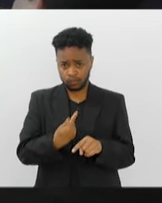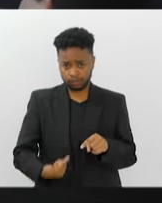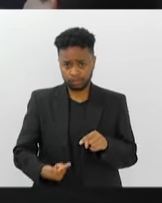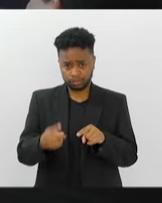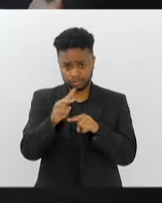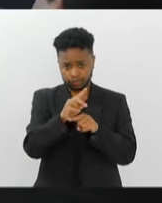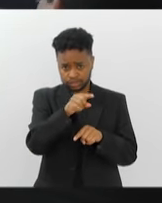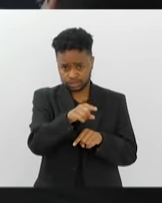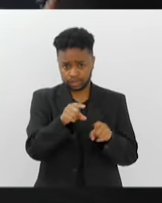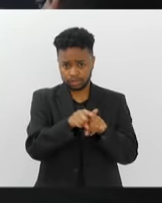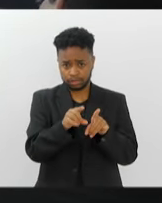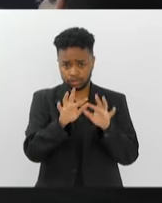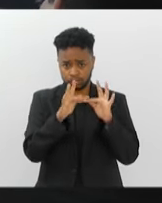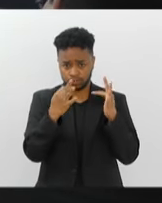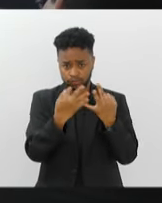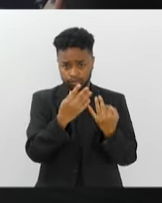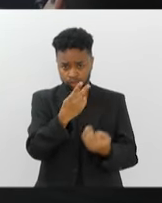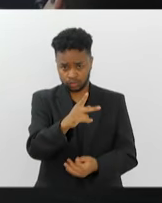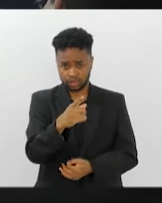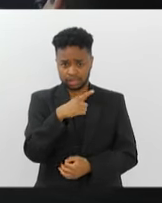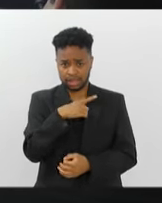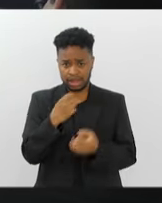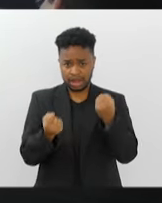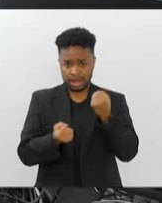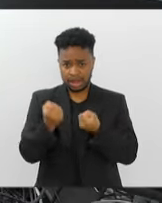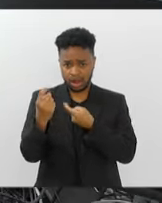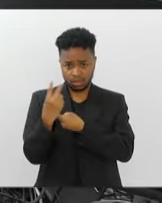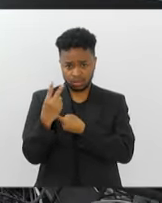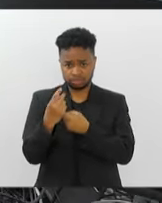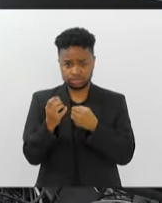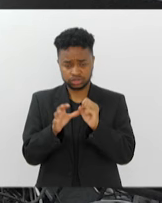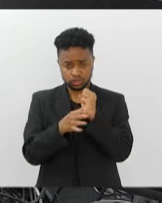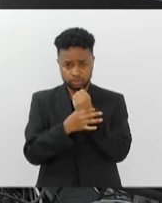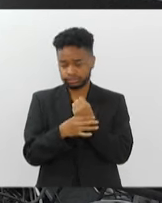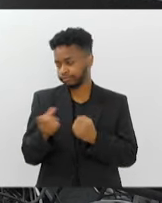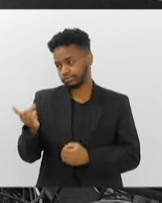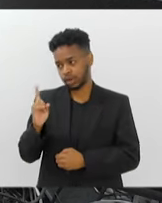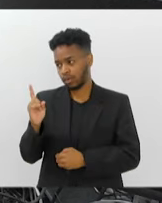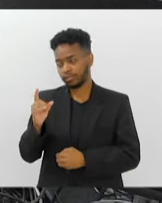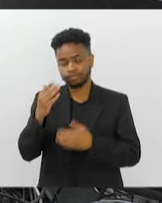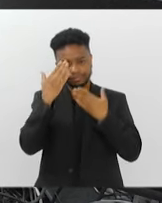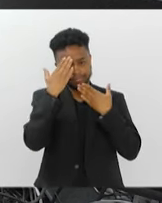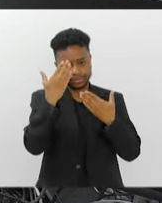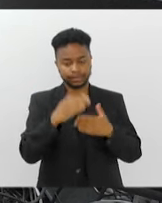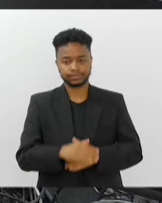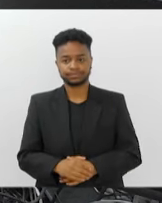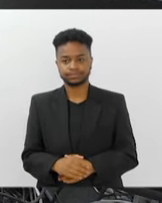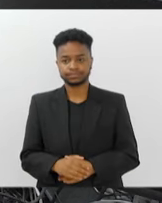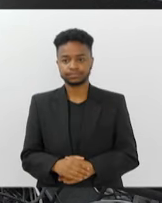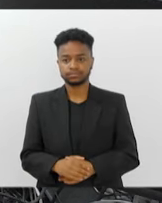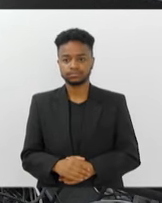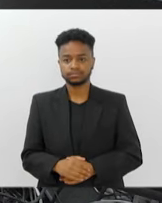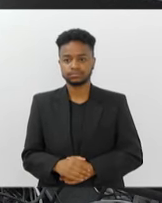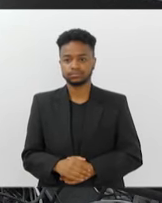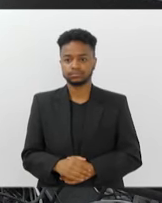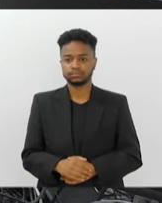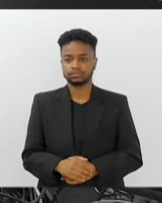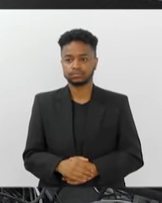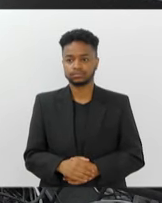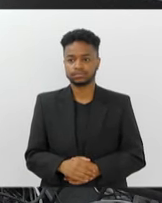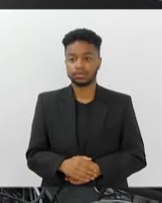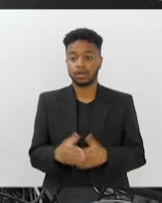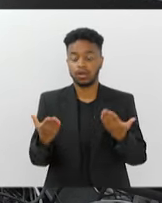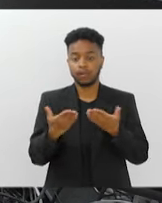a integridade da sua família carro blindado segurança não senhor obrigado secretário triste lamentável secretário para